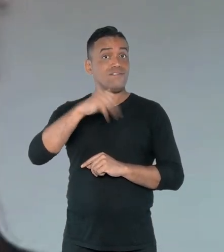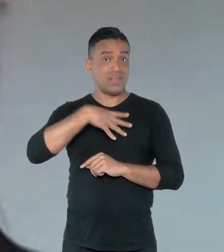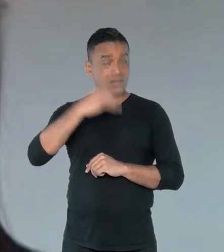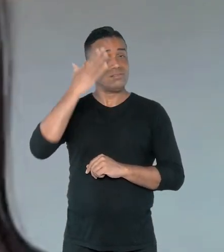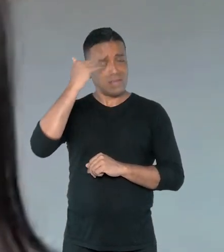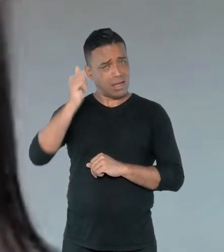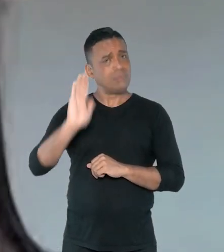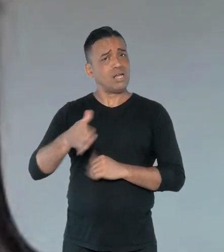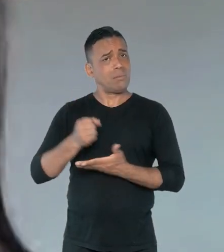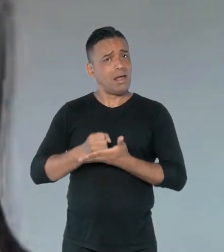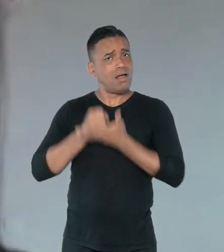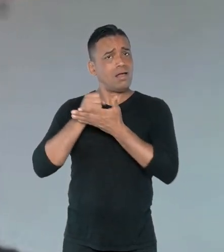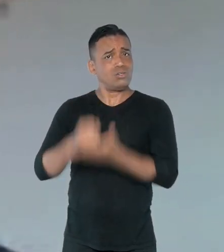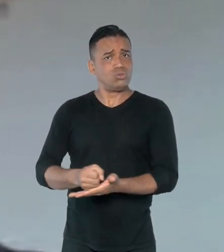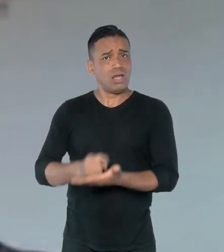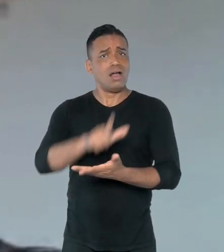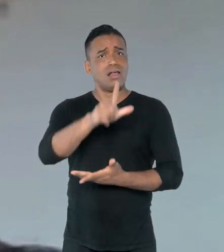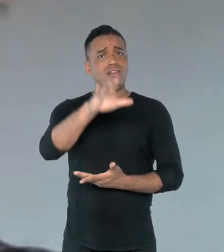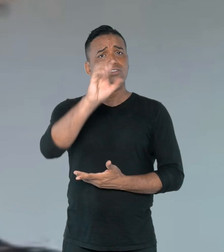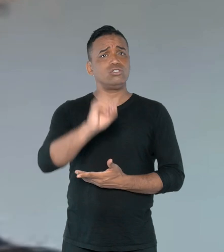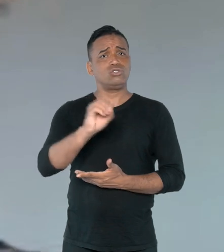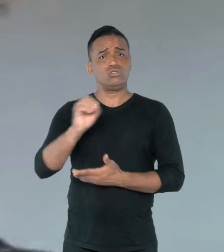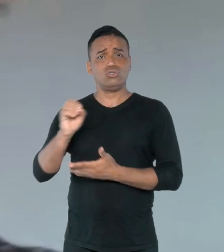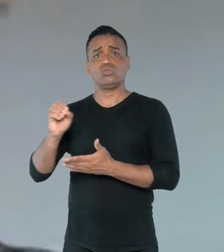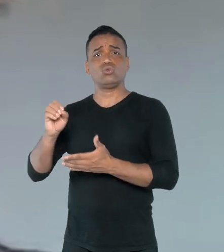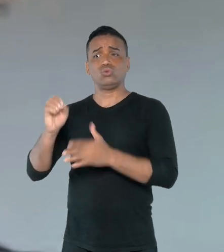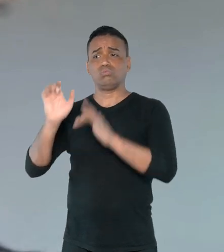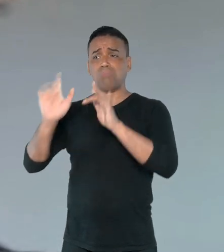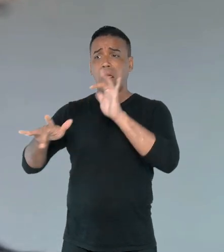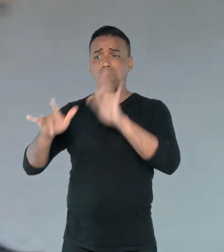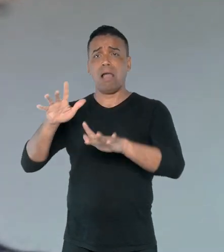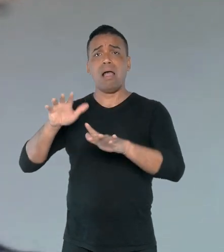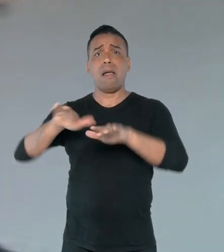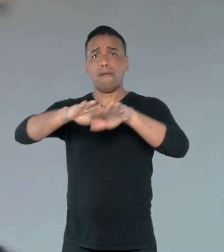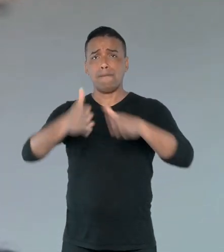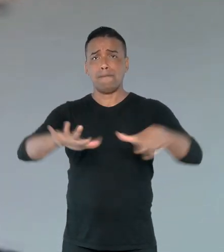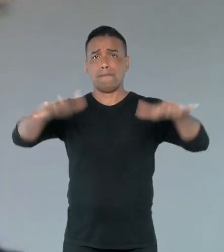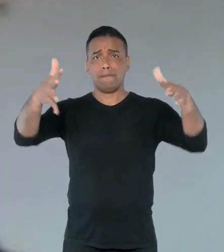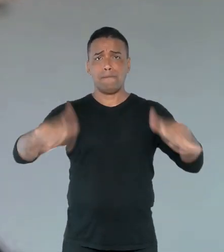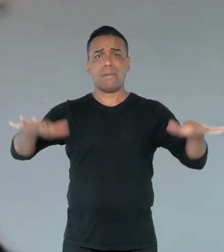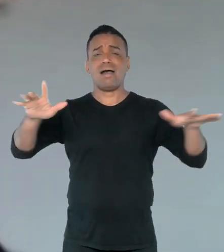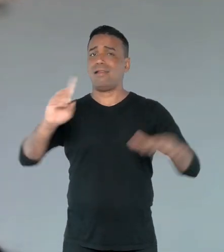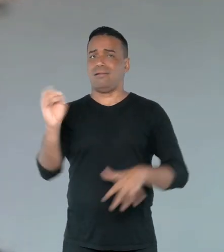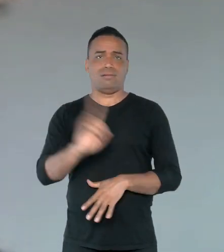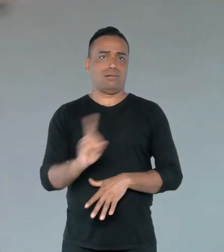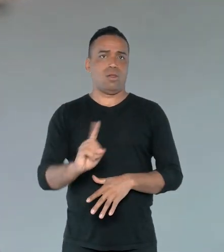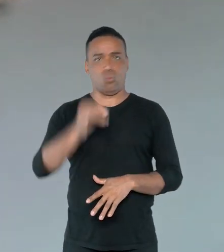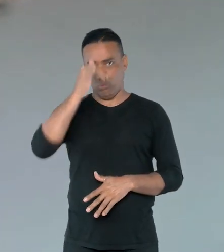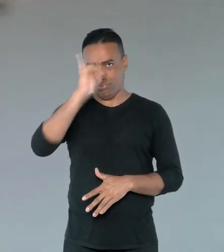poder contribuir para que o lixo não chegue no mar, né?